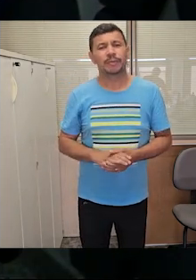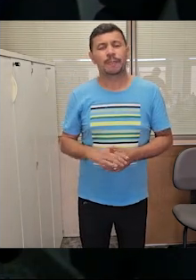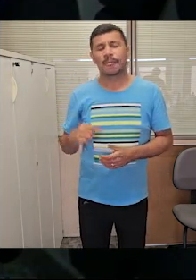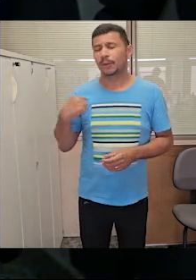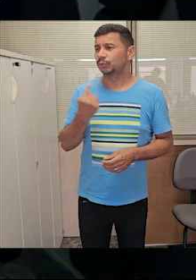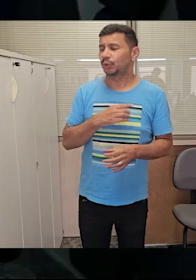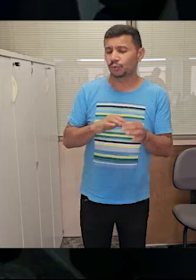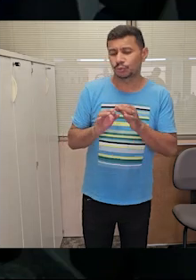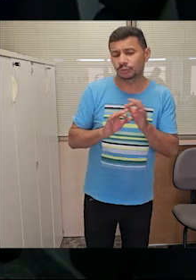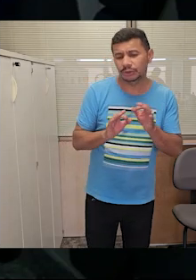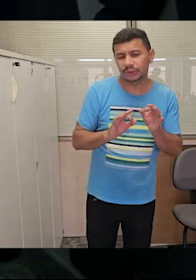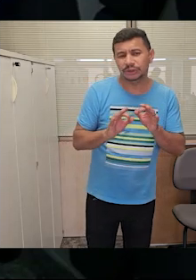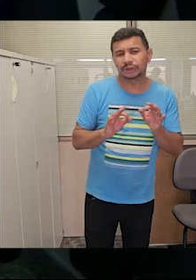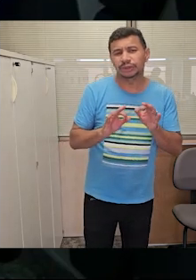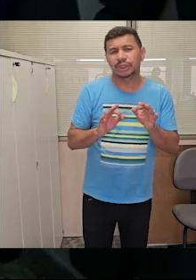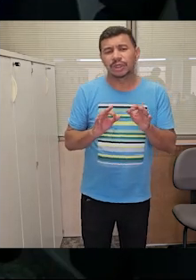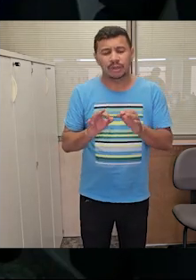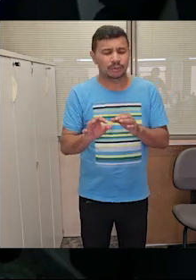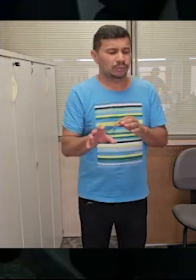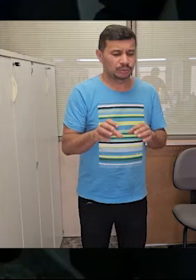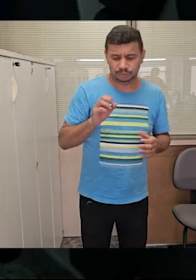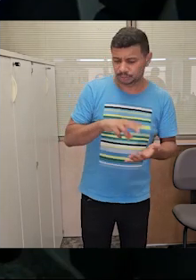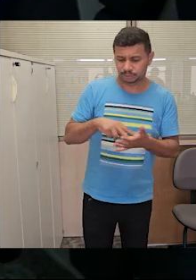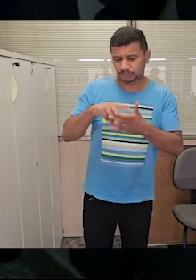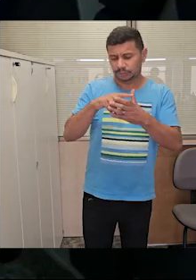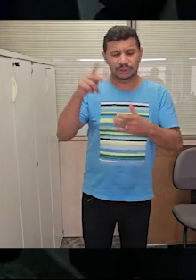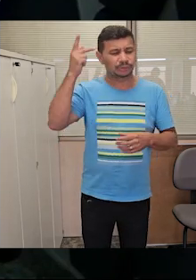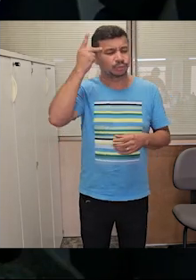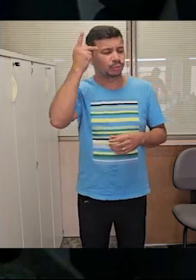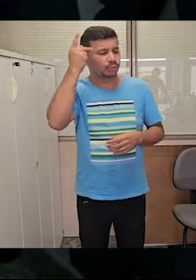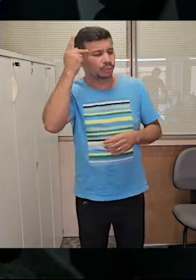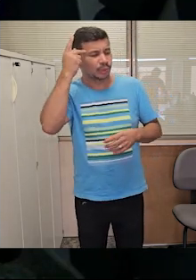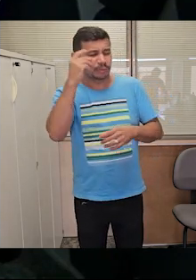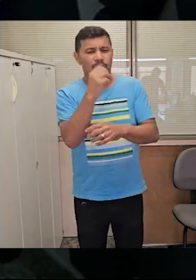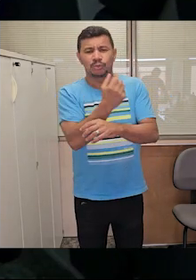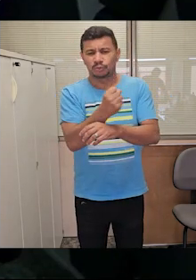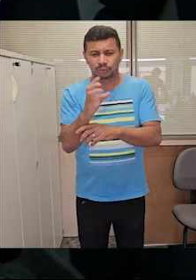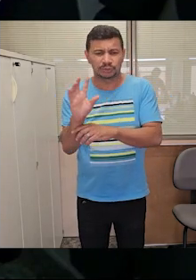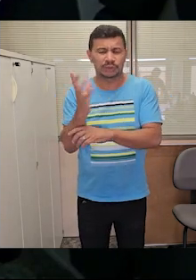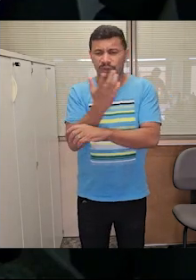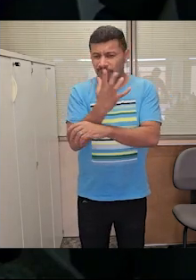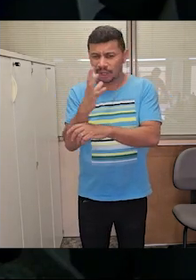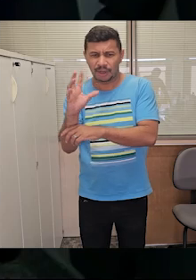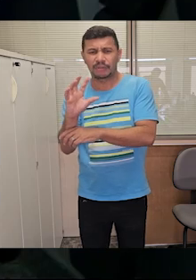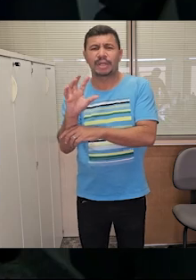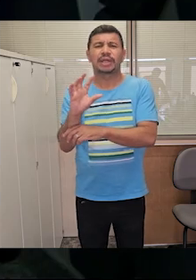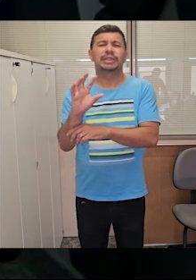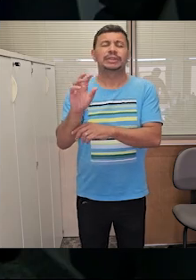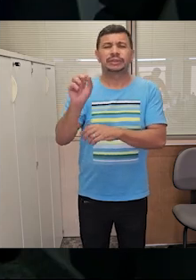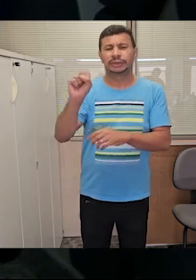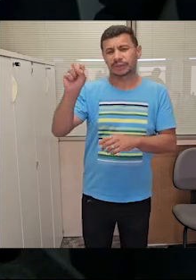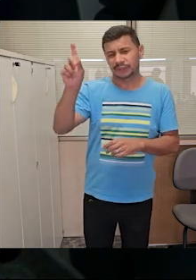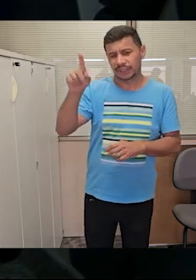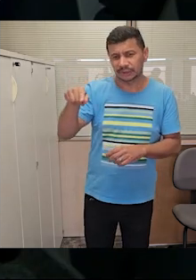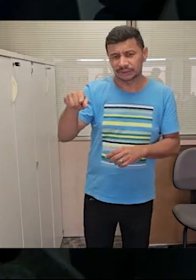Então, nós nos organizamos e tomamos o palanque na Praça da Sé, expulsamos